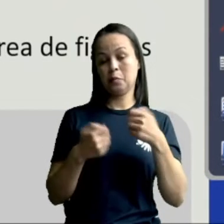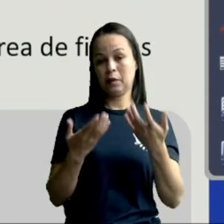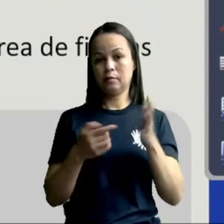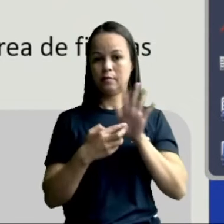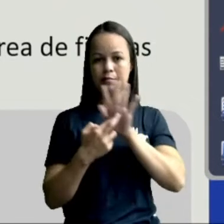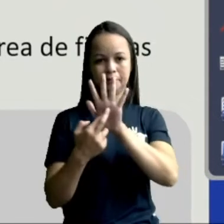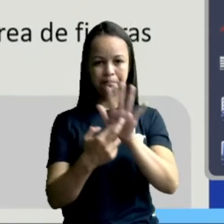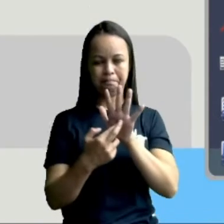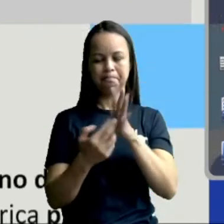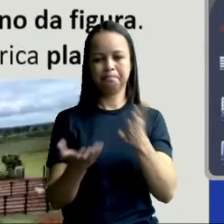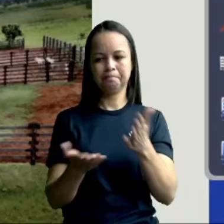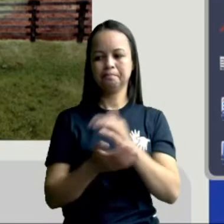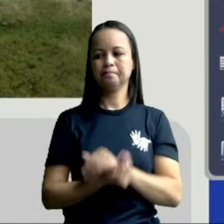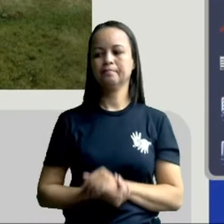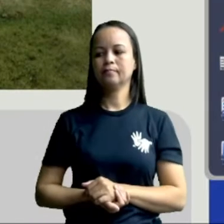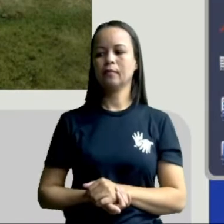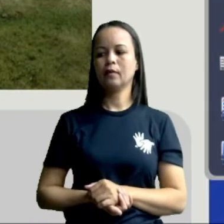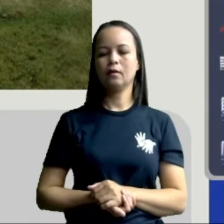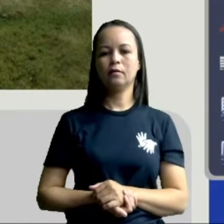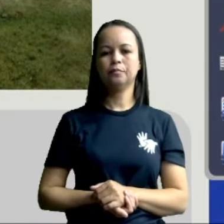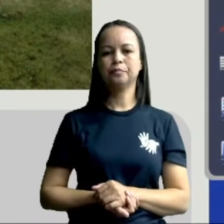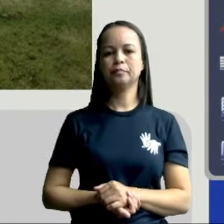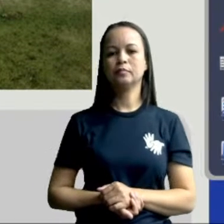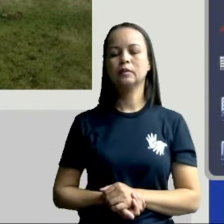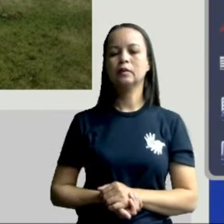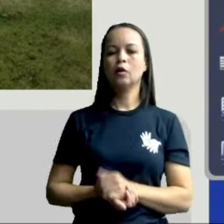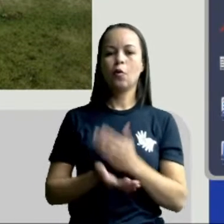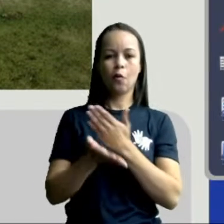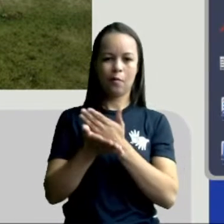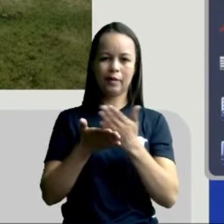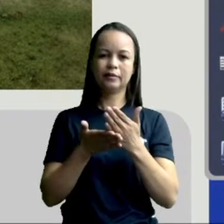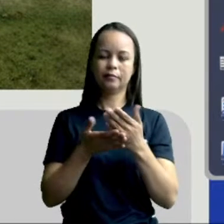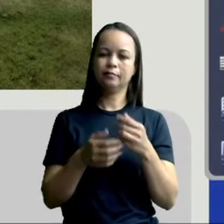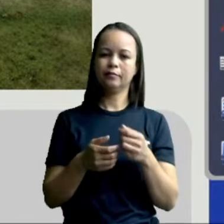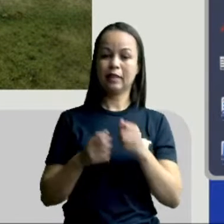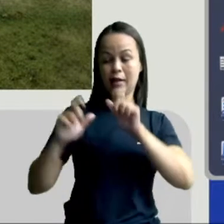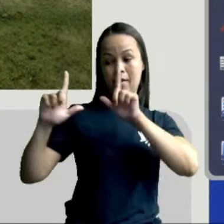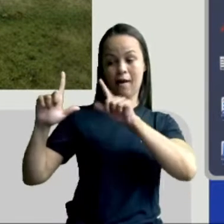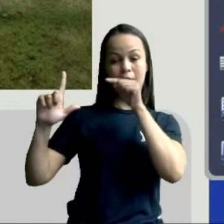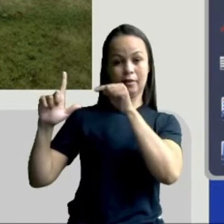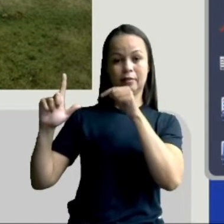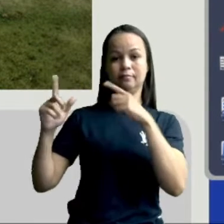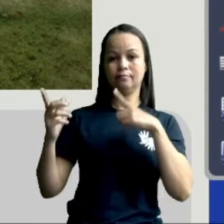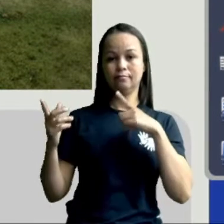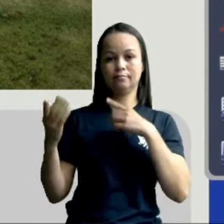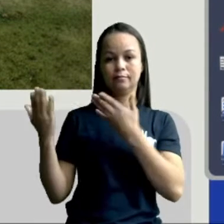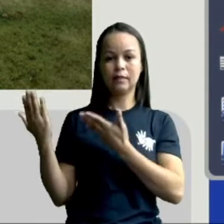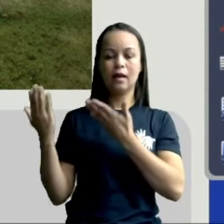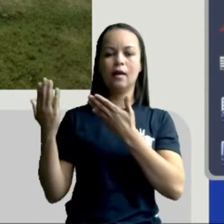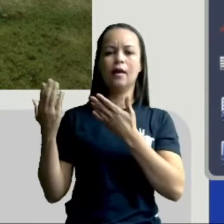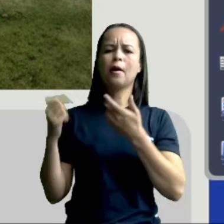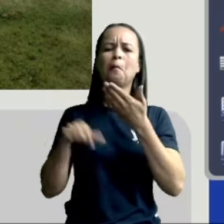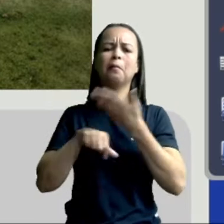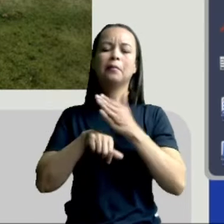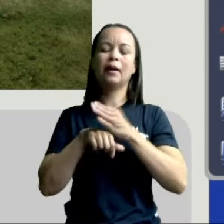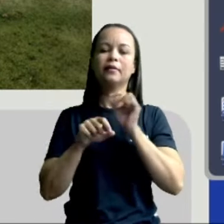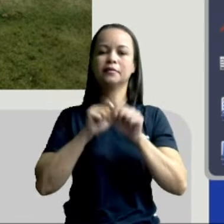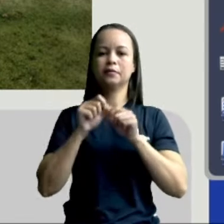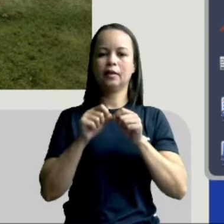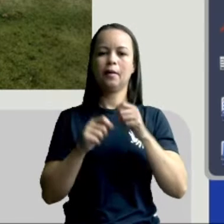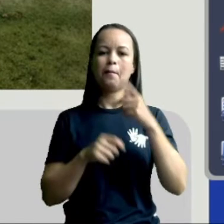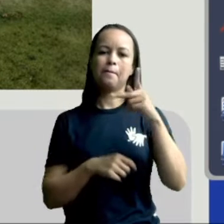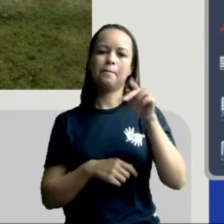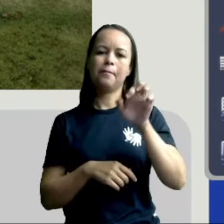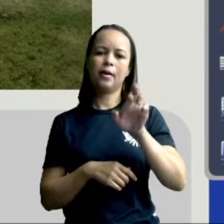né? E aí, nós começamos, pronto, aqui a gente tem uma situação prática, né? O que é